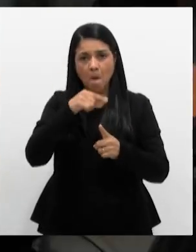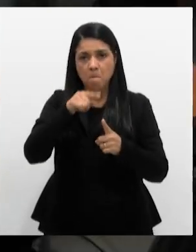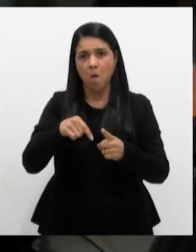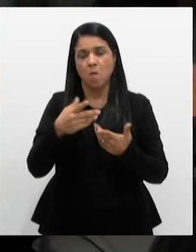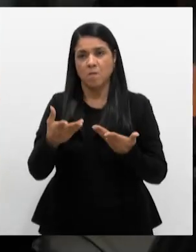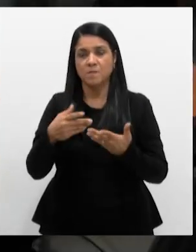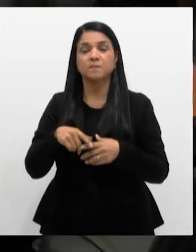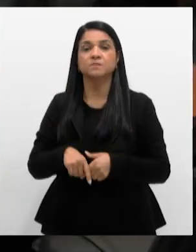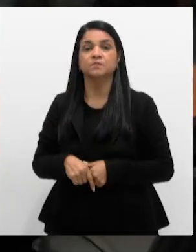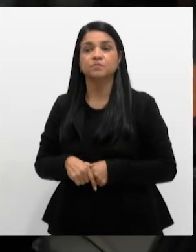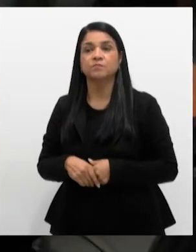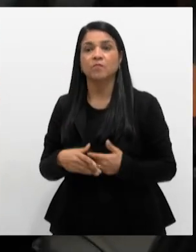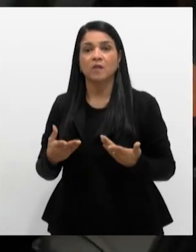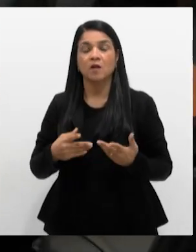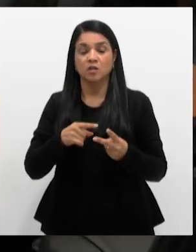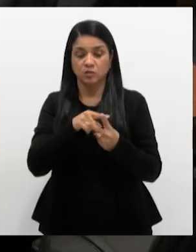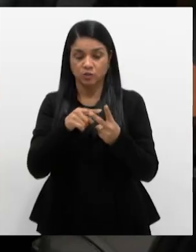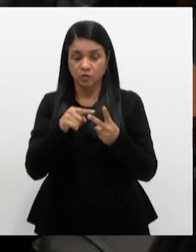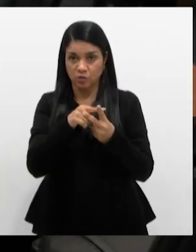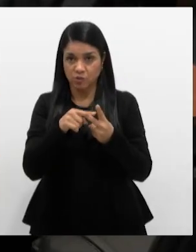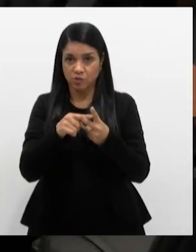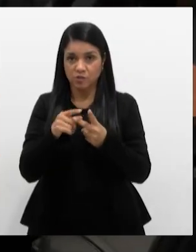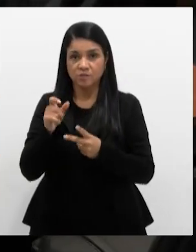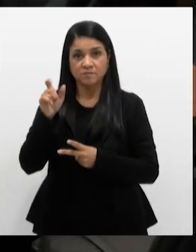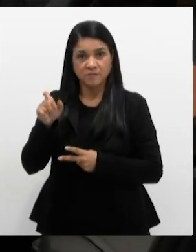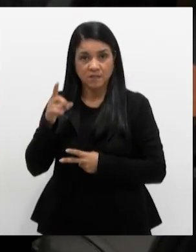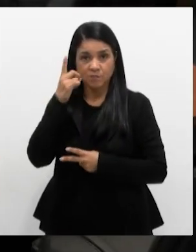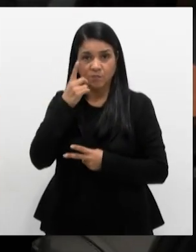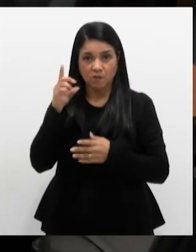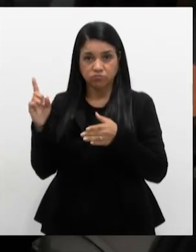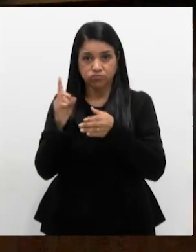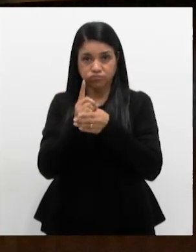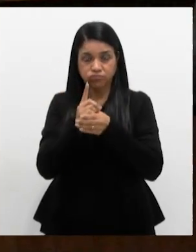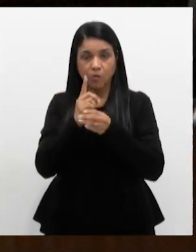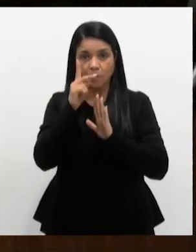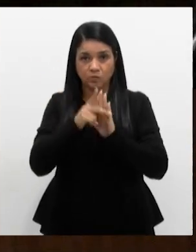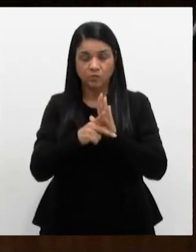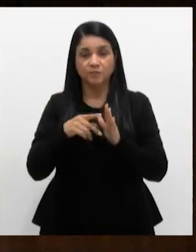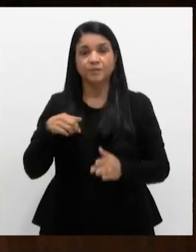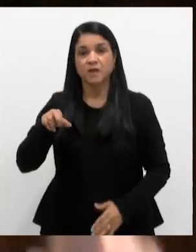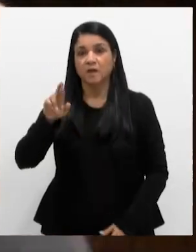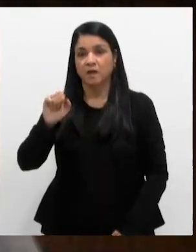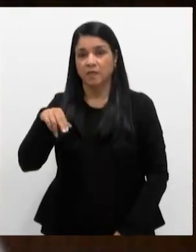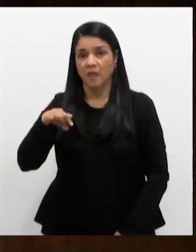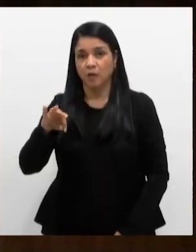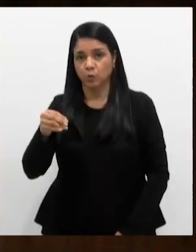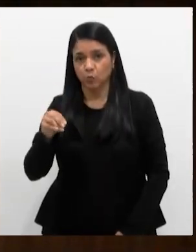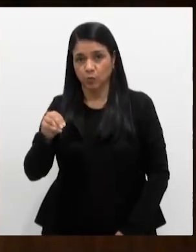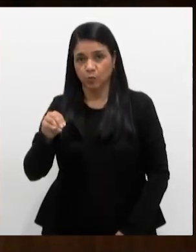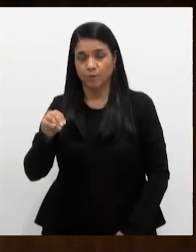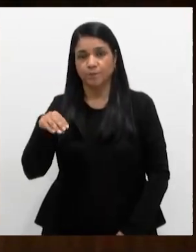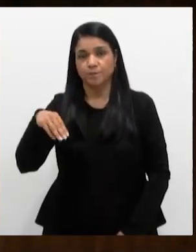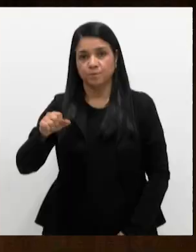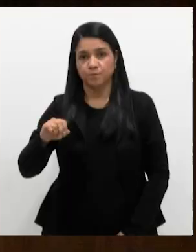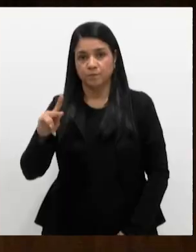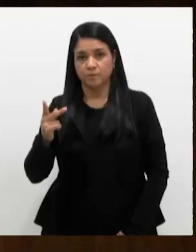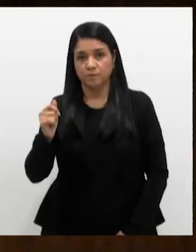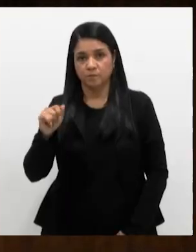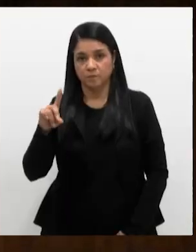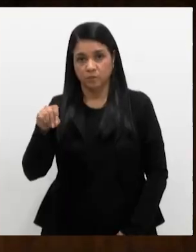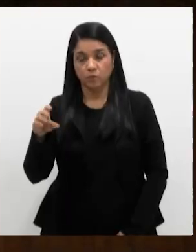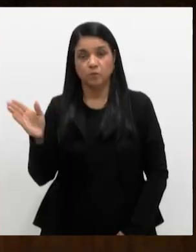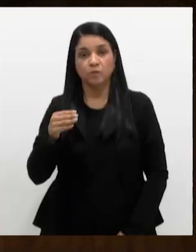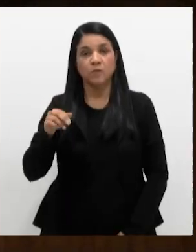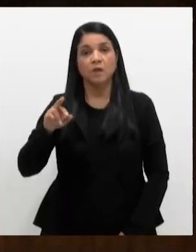Presidente, mais dois que querem ser coautores, Renato Machado, Renato Miranda, deputados. E o